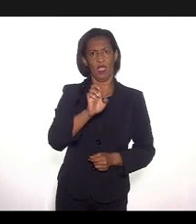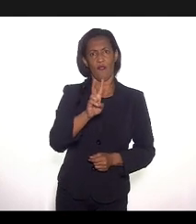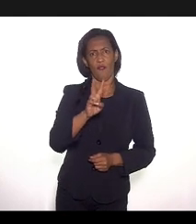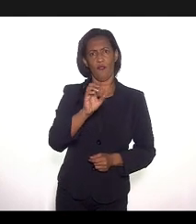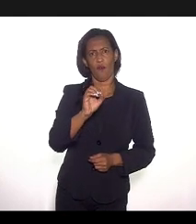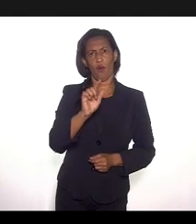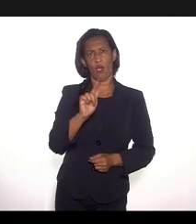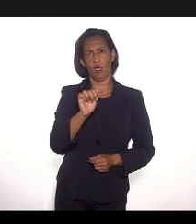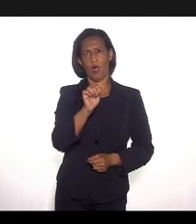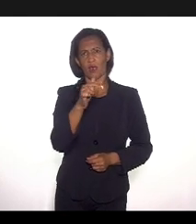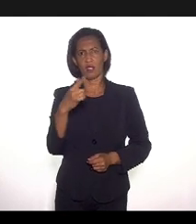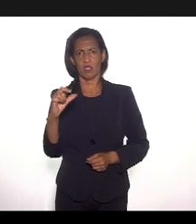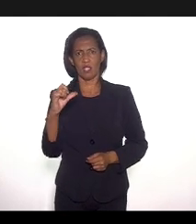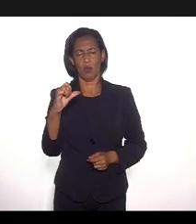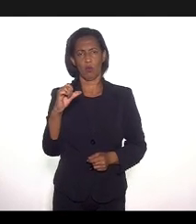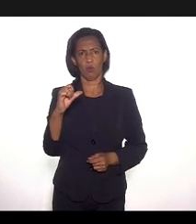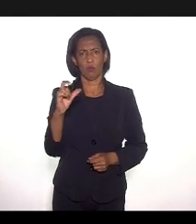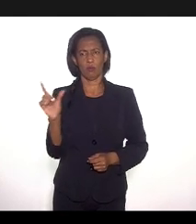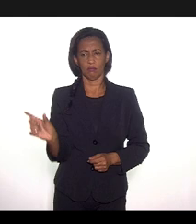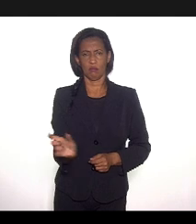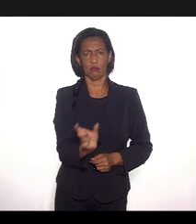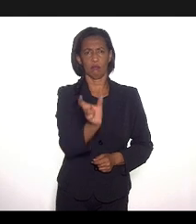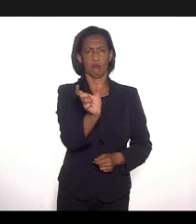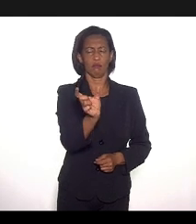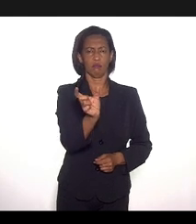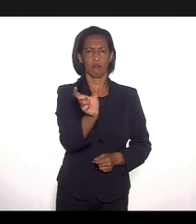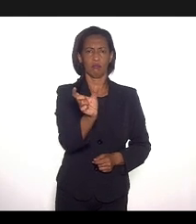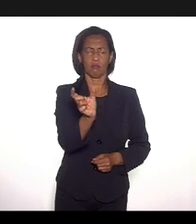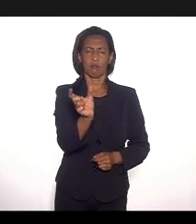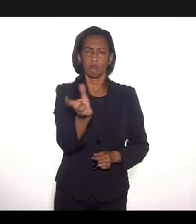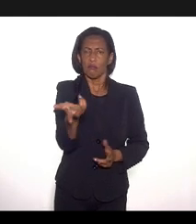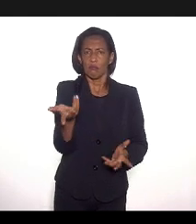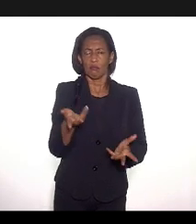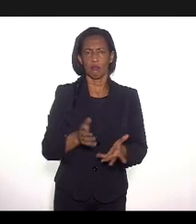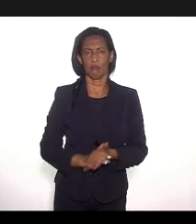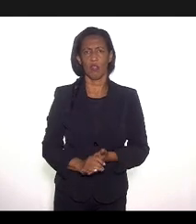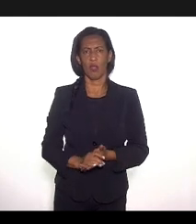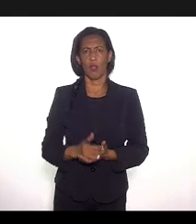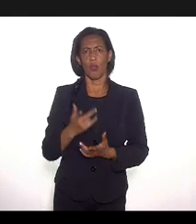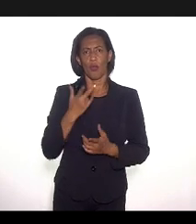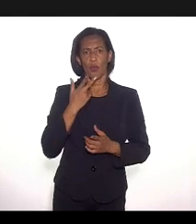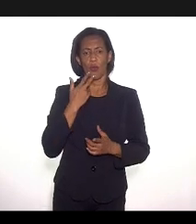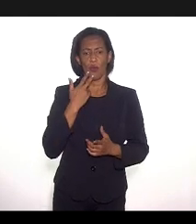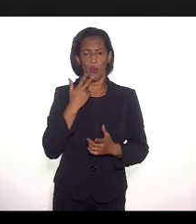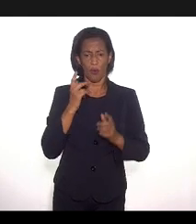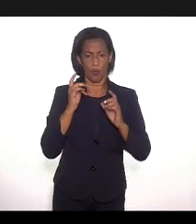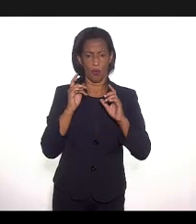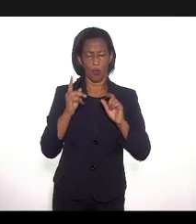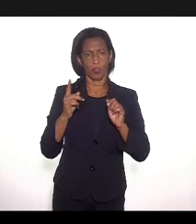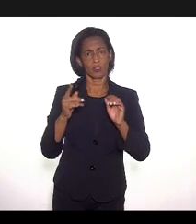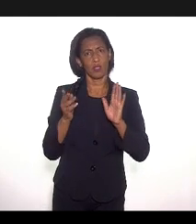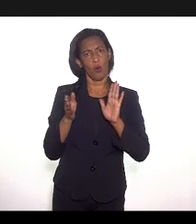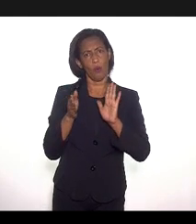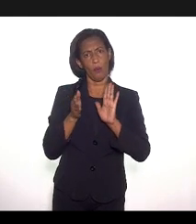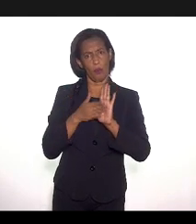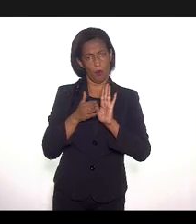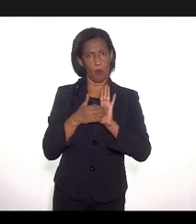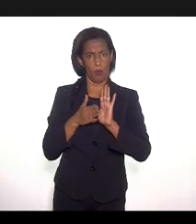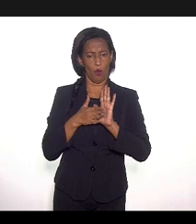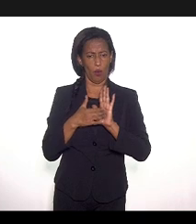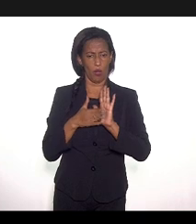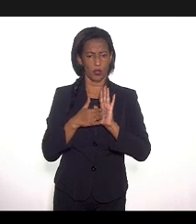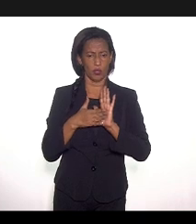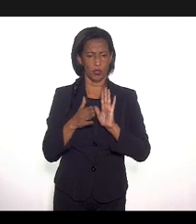3266, visto que o decreto regulamentador dela também tinha ido para o espaço. Era só uma das minhas propostas, Luiz Paulo. Eu